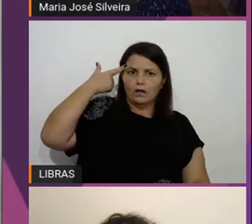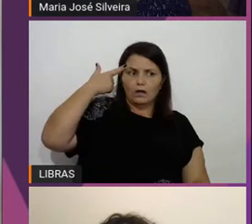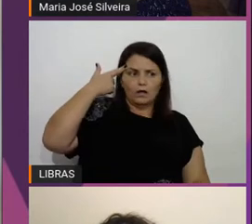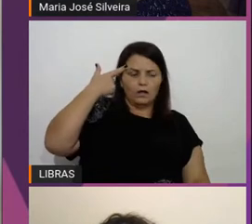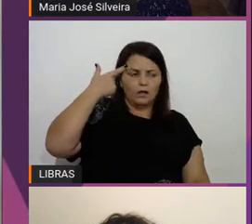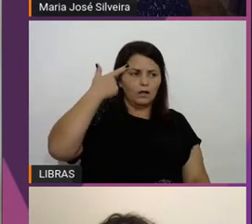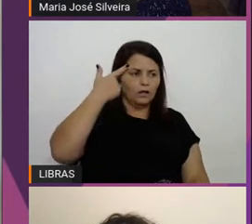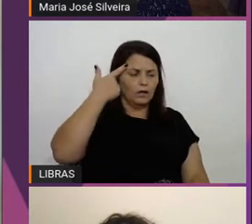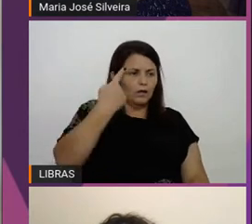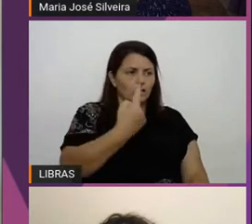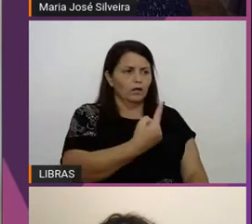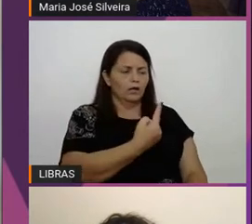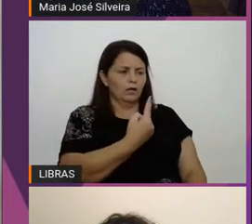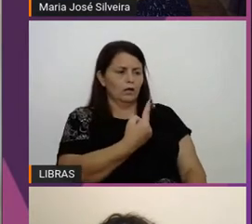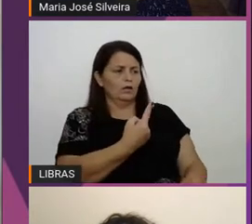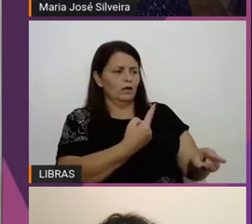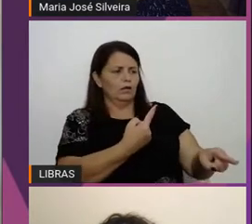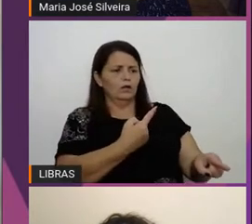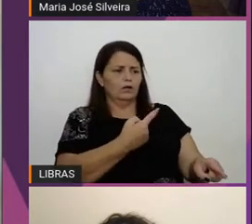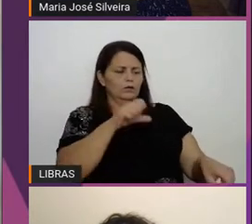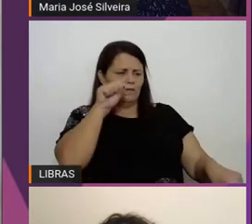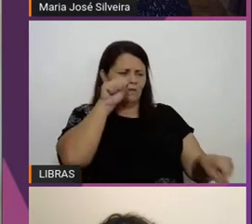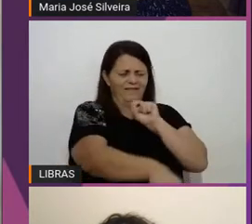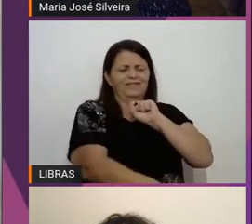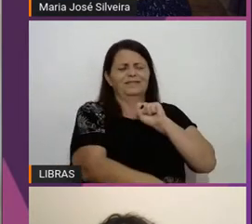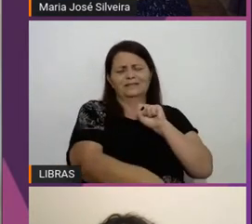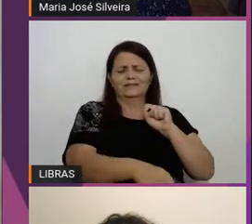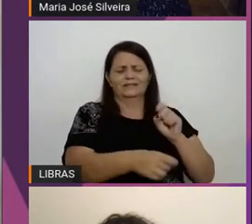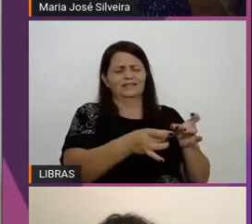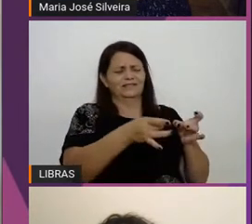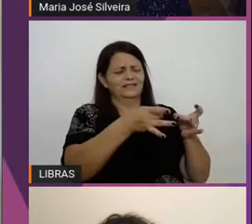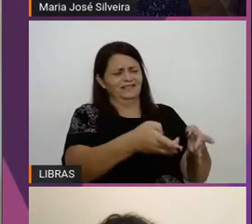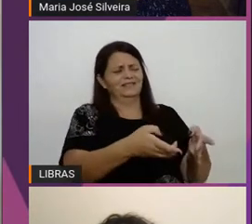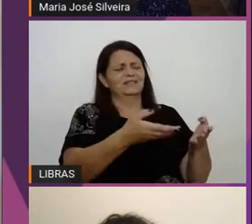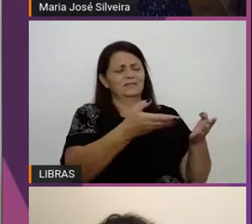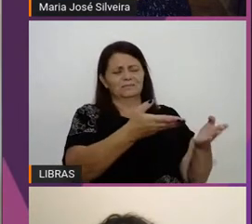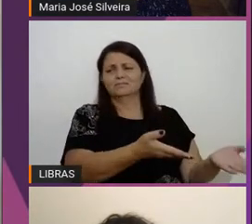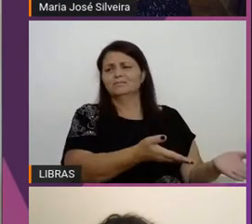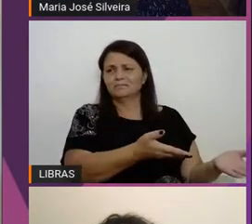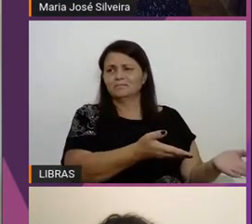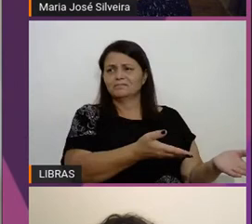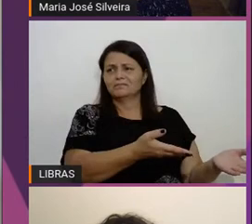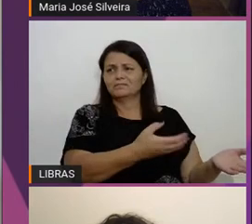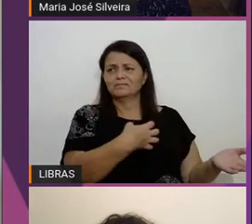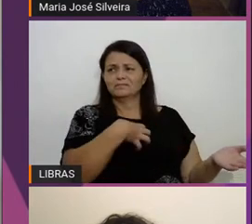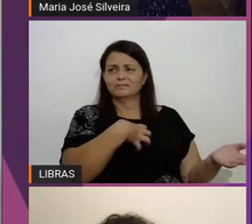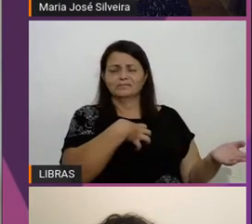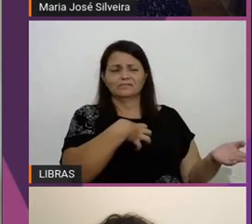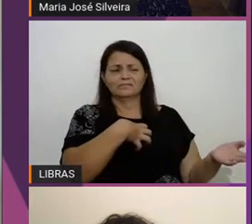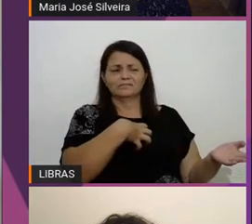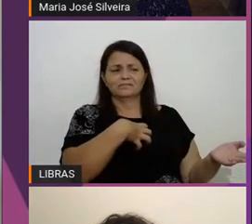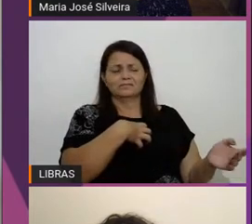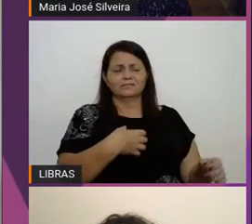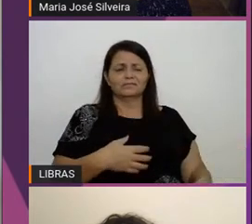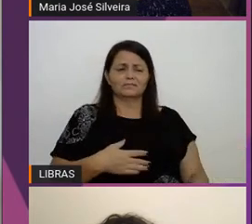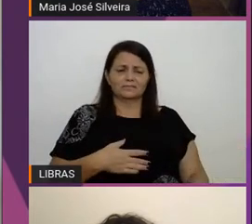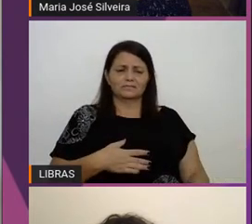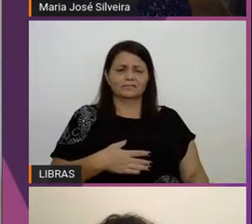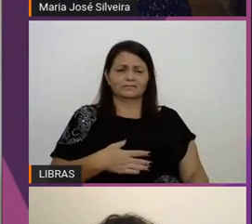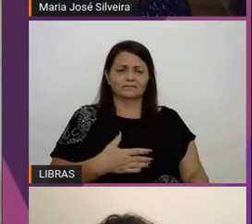área Val dia é e******** deixada largada o e